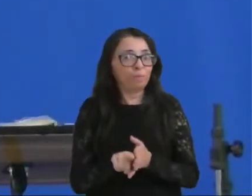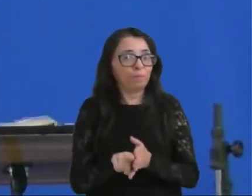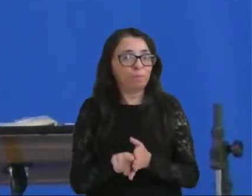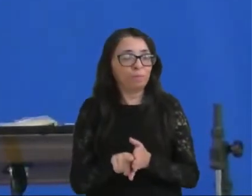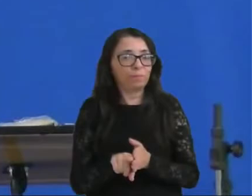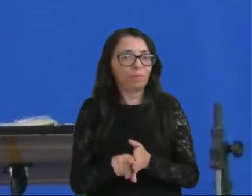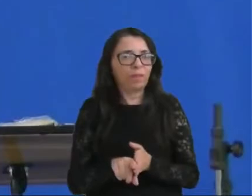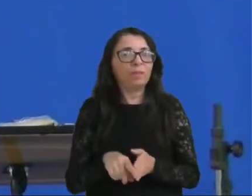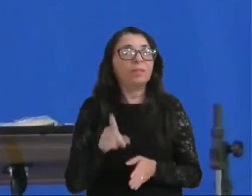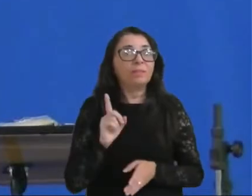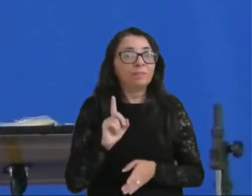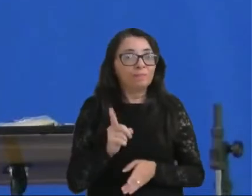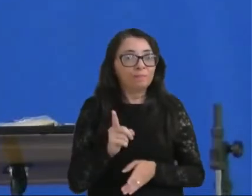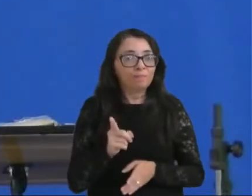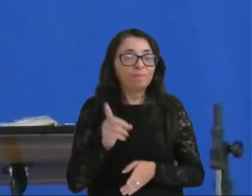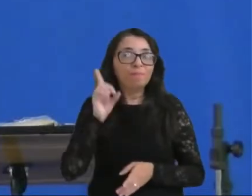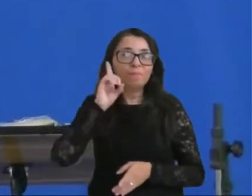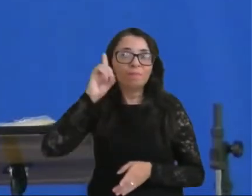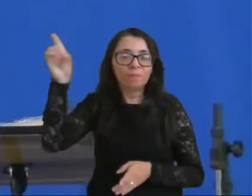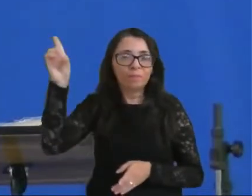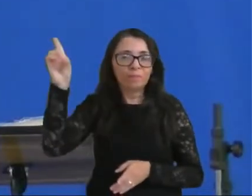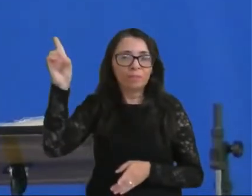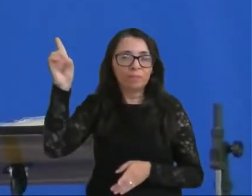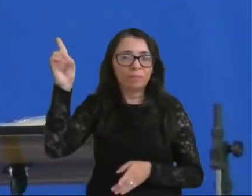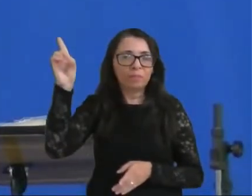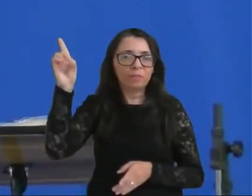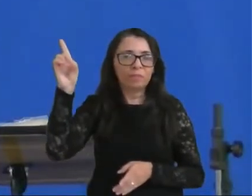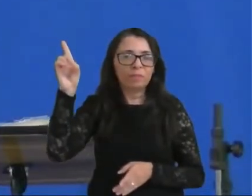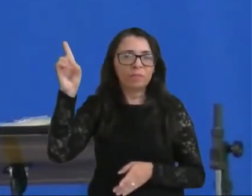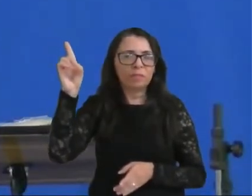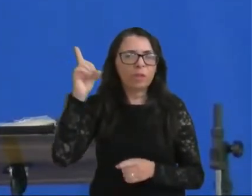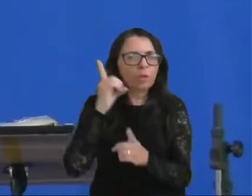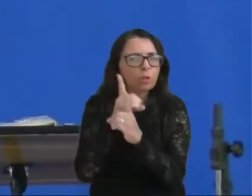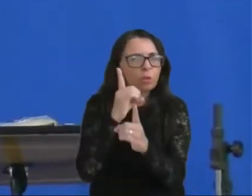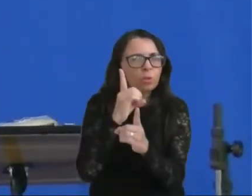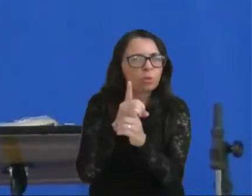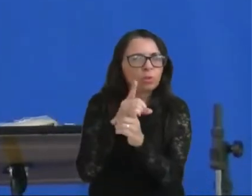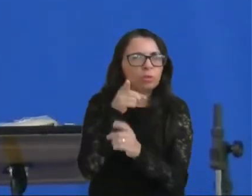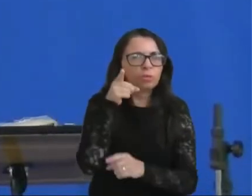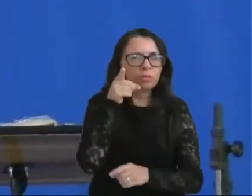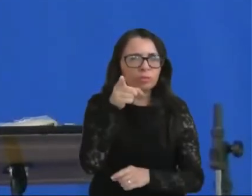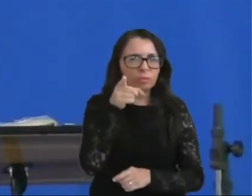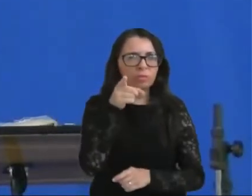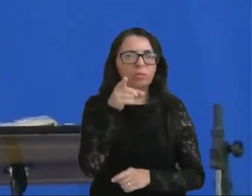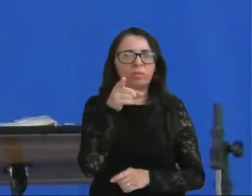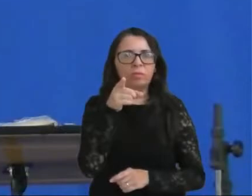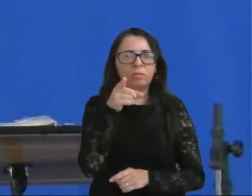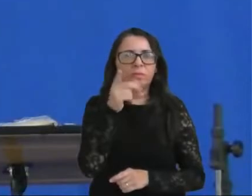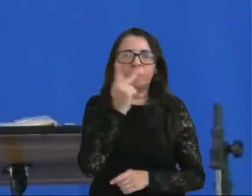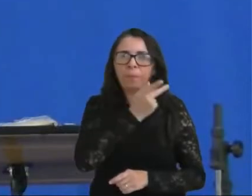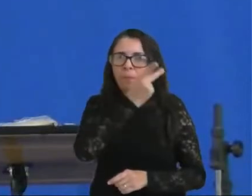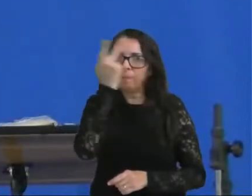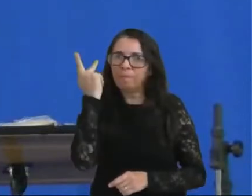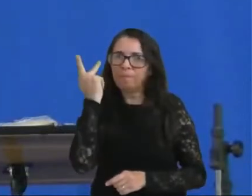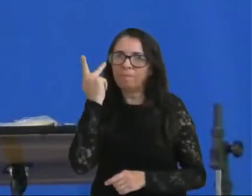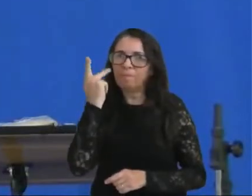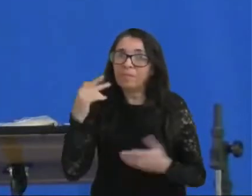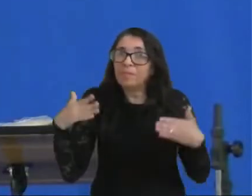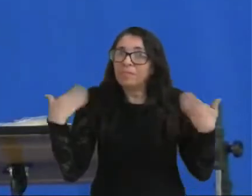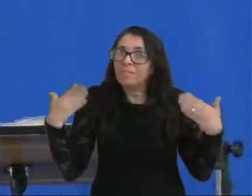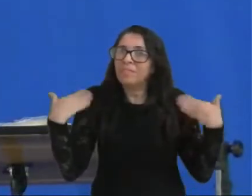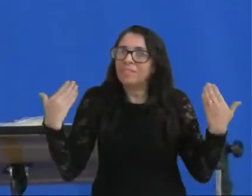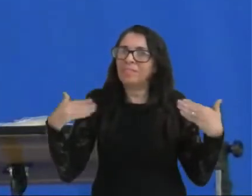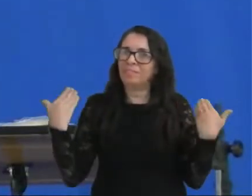igreja operante? Você tem sido uma igreja operante? Você tem